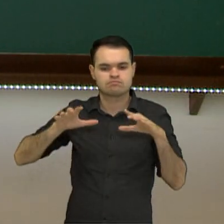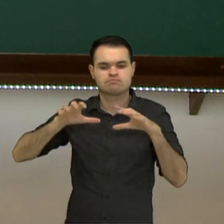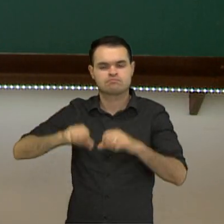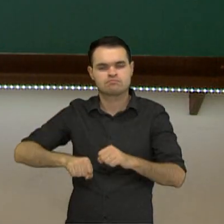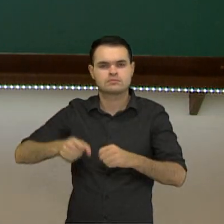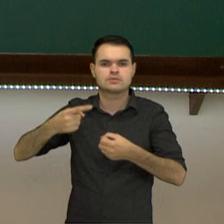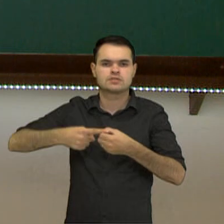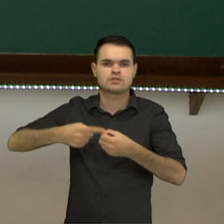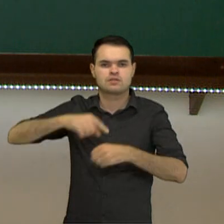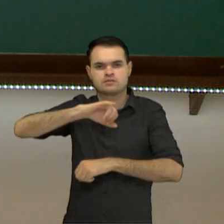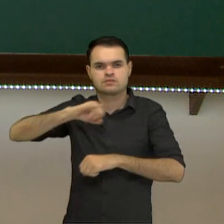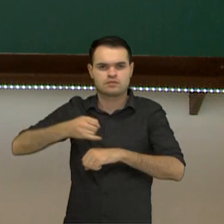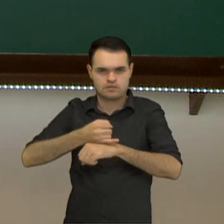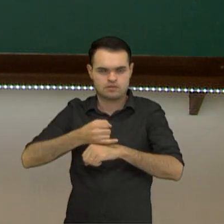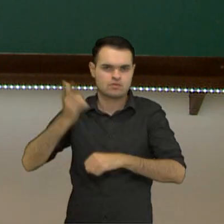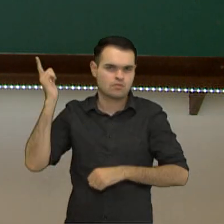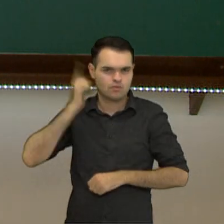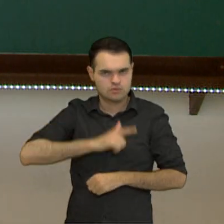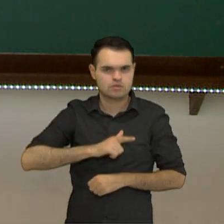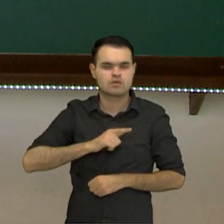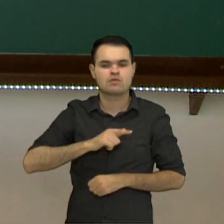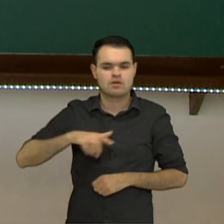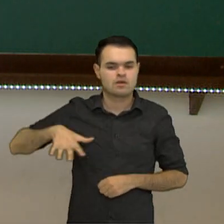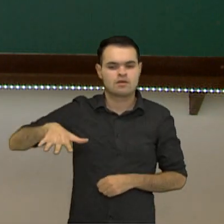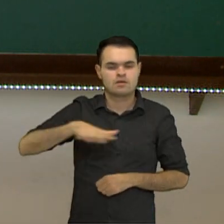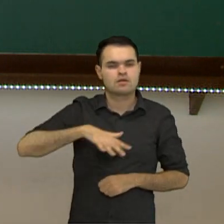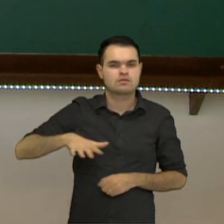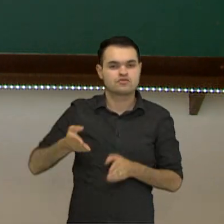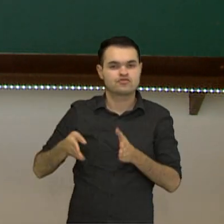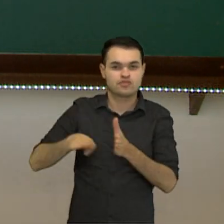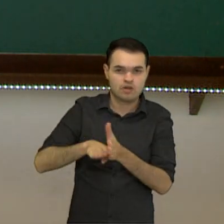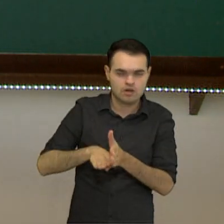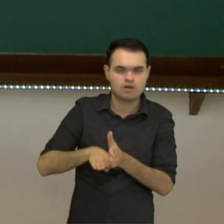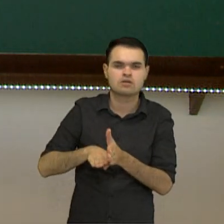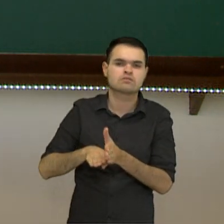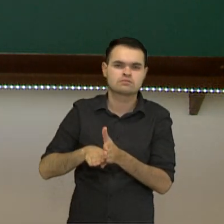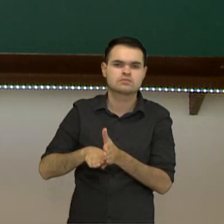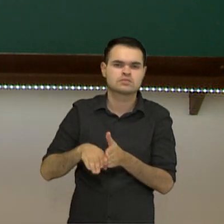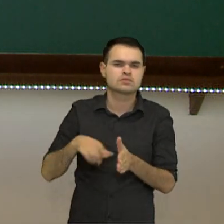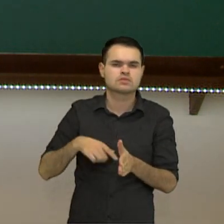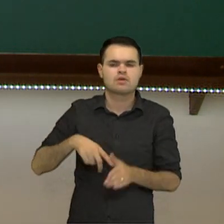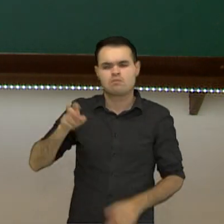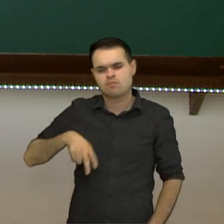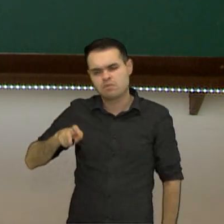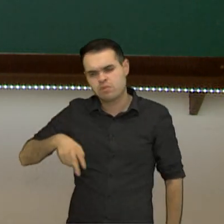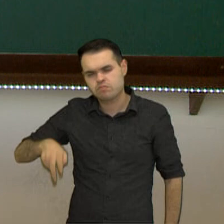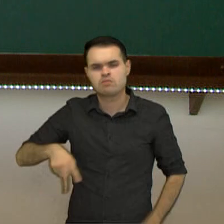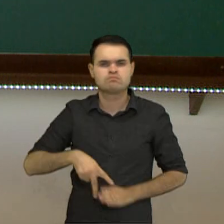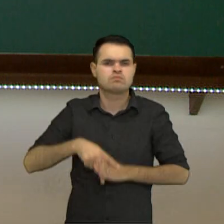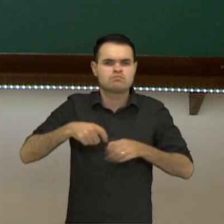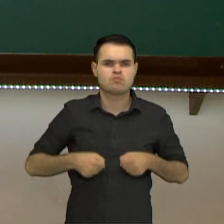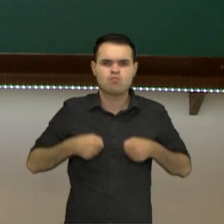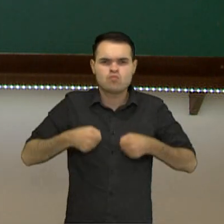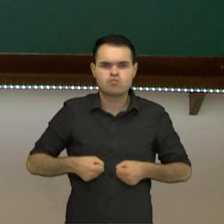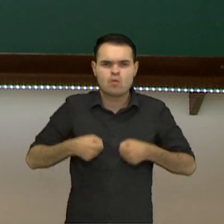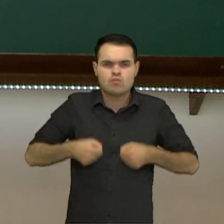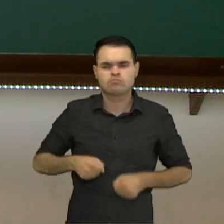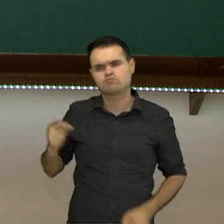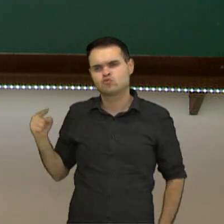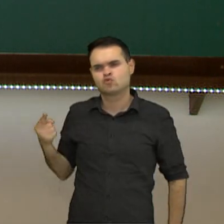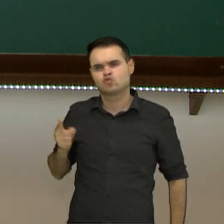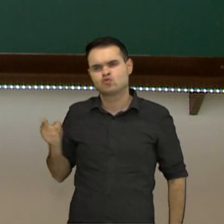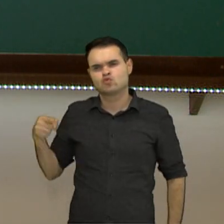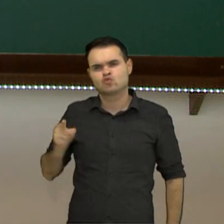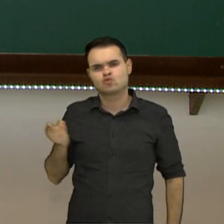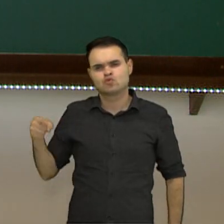cidade de Jerusalém, chegar até a região. E vejam, né, percorriam aí a pé, percorriam a cavalo essas distâncias